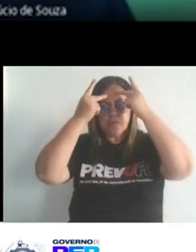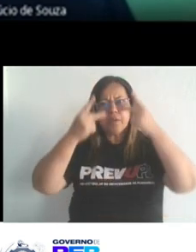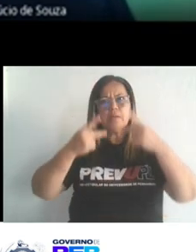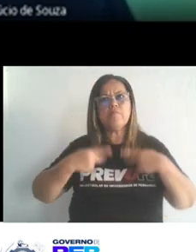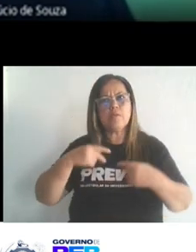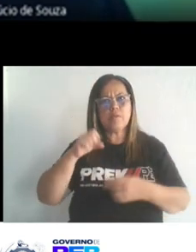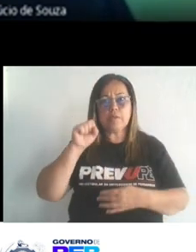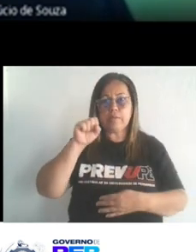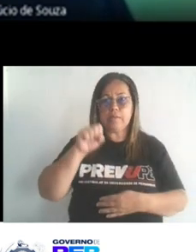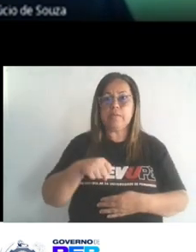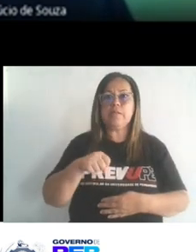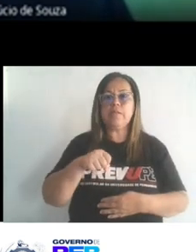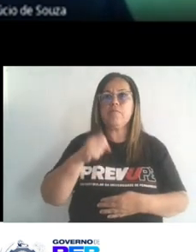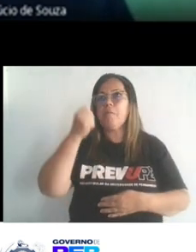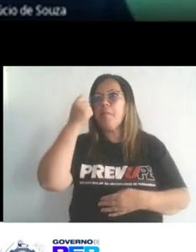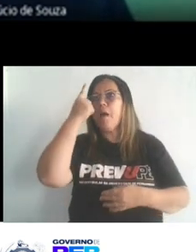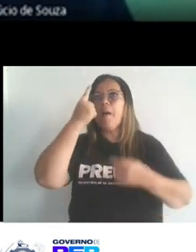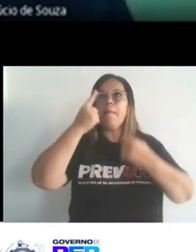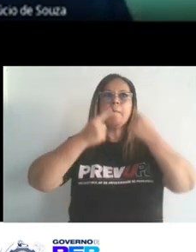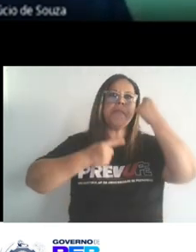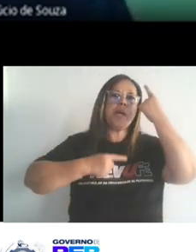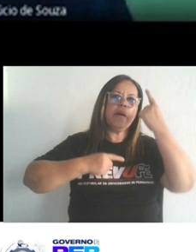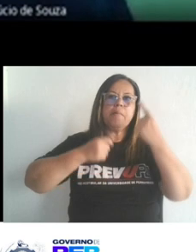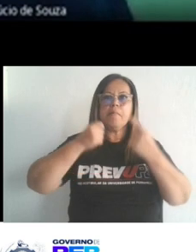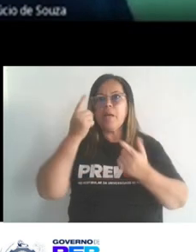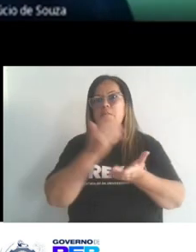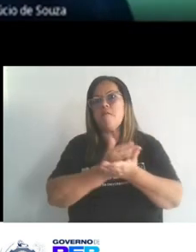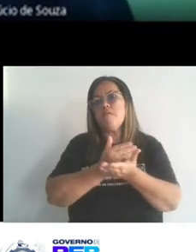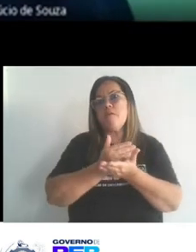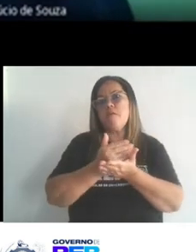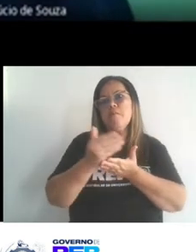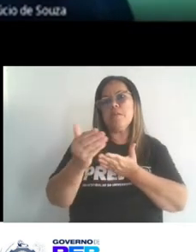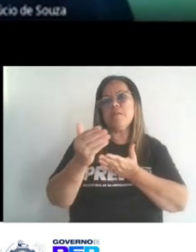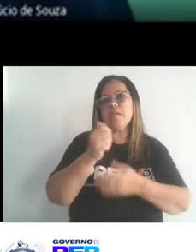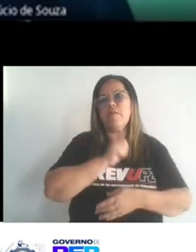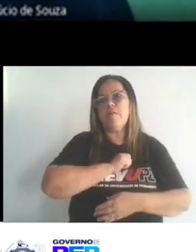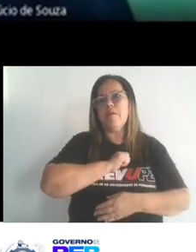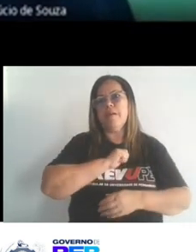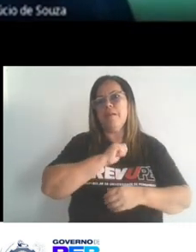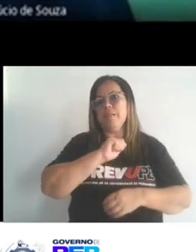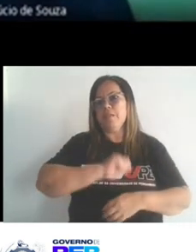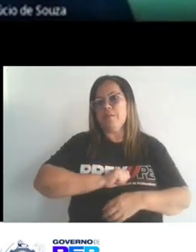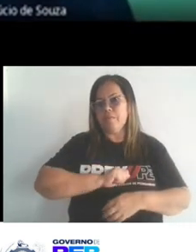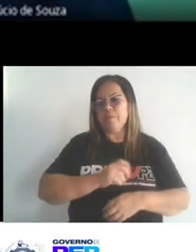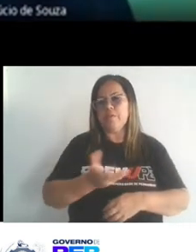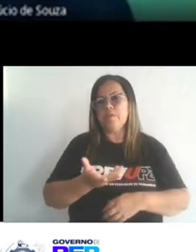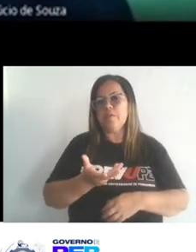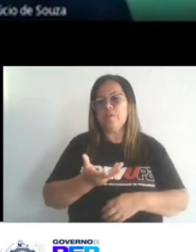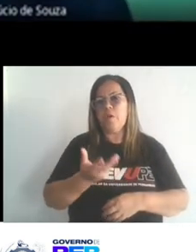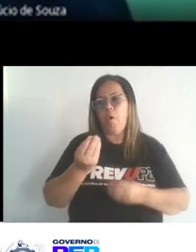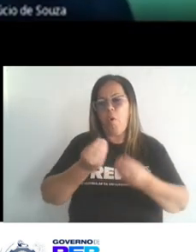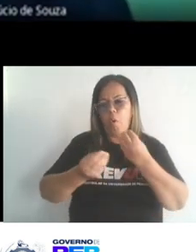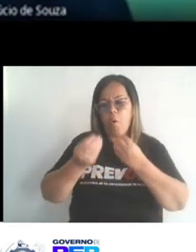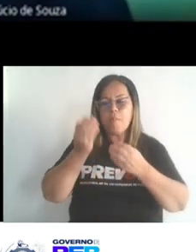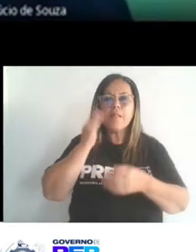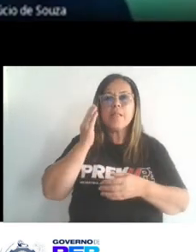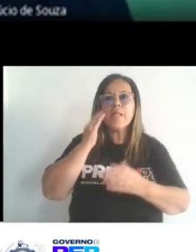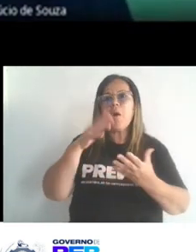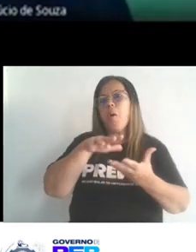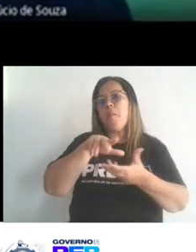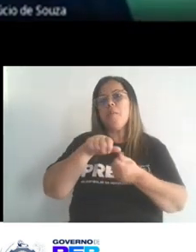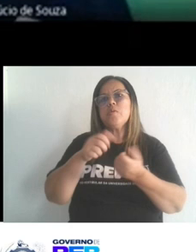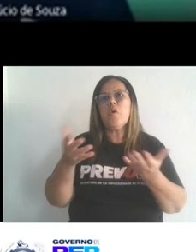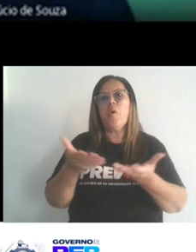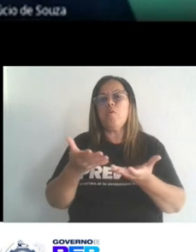valores os ideais que vão dar origem ao antropocetismo uma nova maneira de ver o mundo onde o